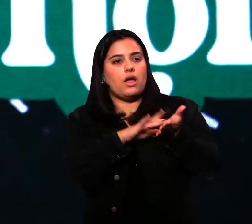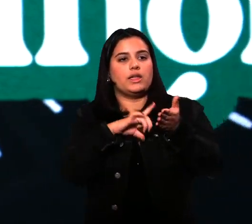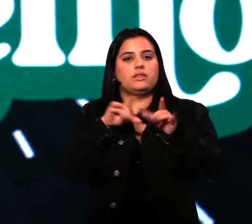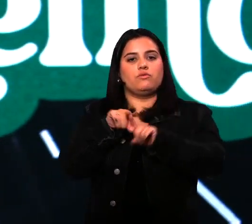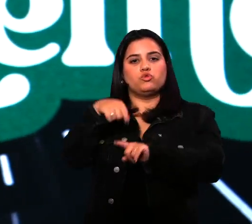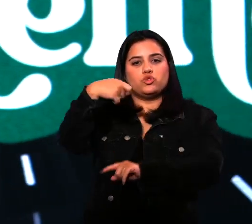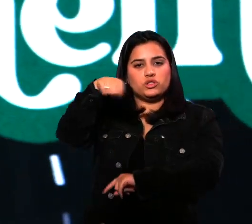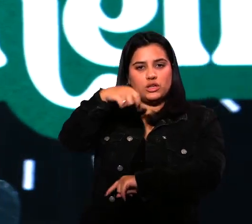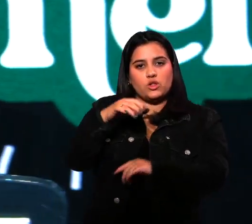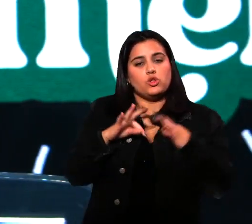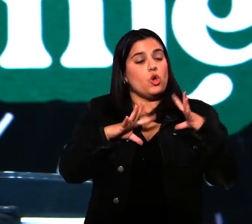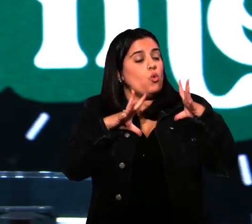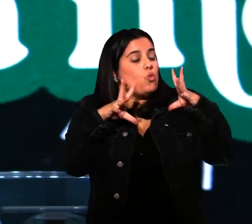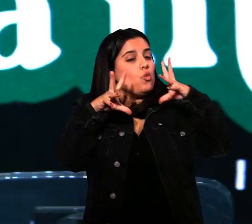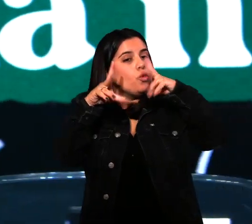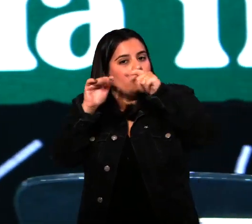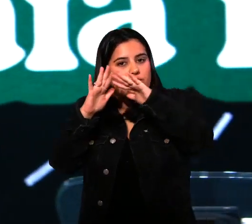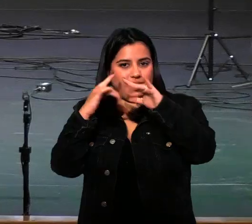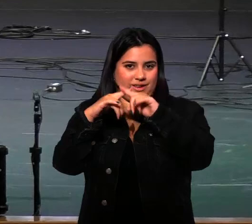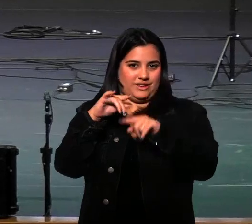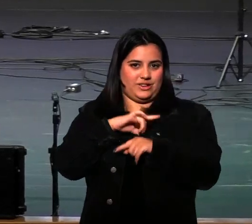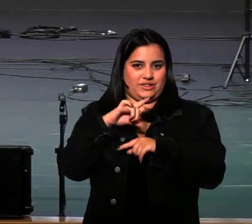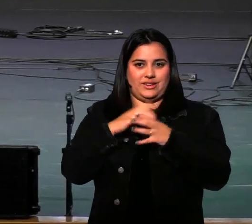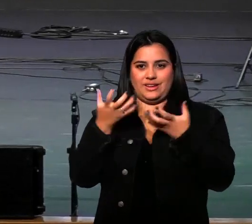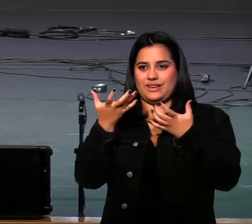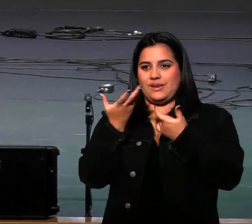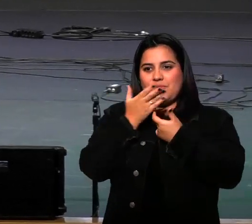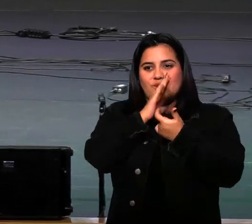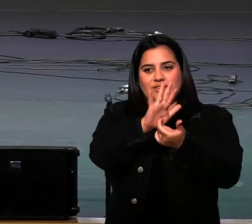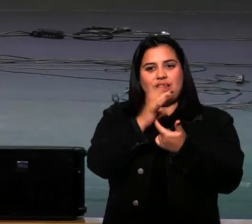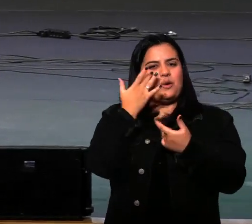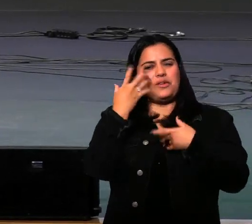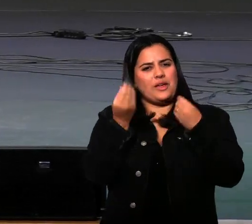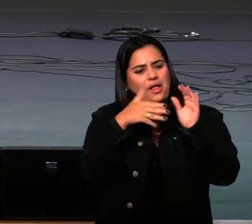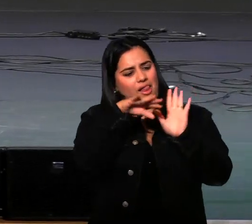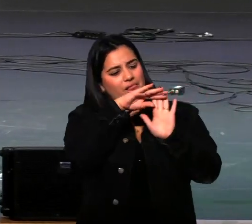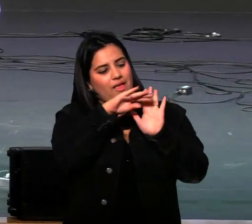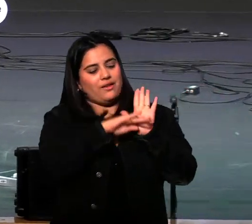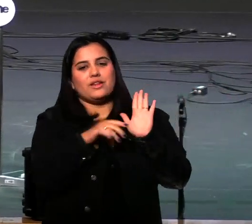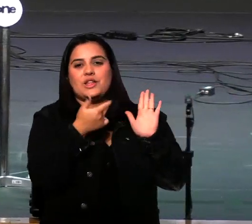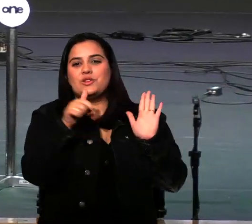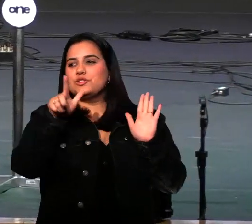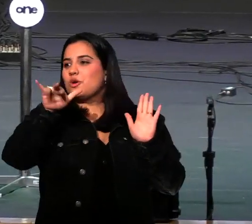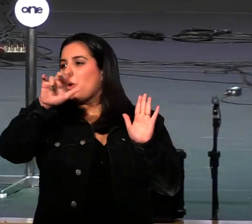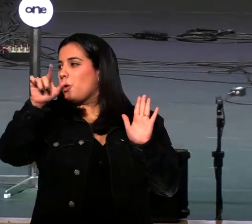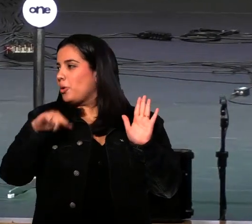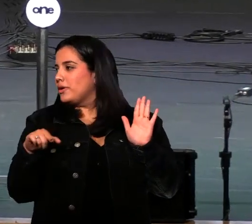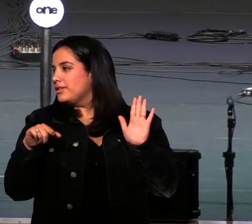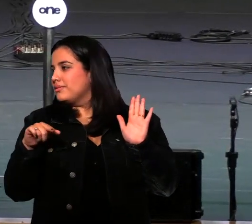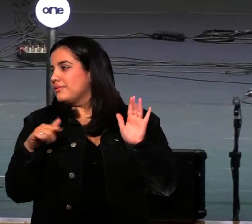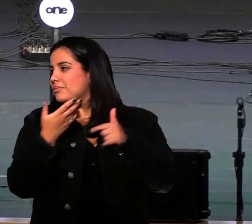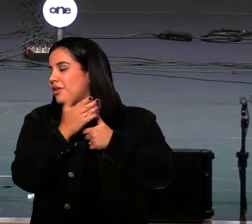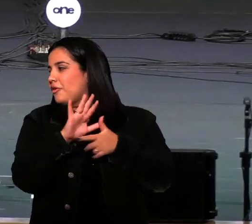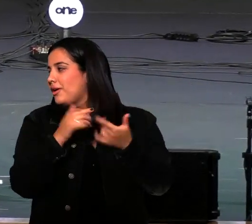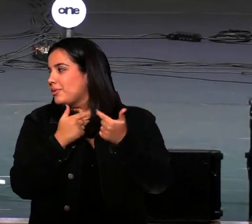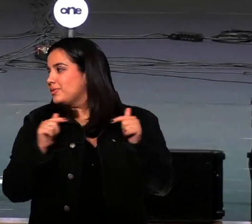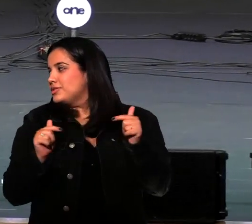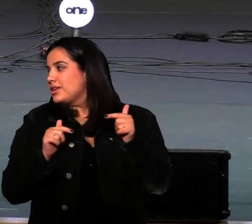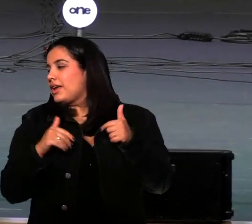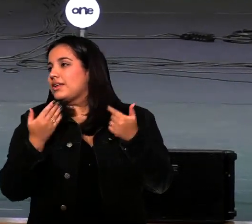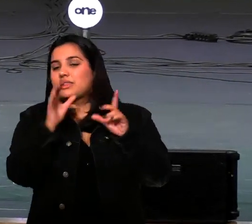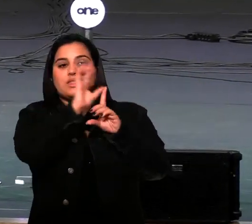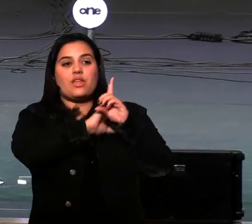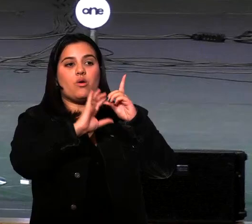tudo que a igreja tinha, eles queriam meio que mostrar para o pastor, não sei o que aconteceu aquele dia na programação, não tinha o Luizinho com o pessoal, para ajudar lá com a ordem, então, o culto estava